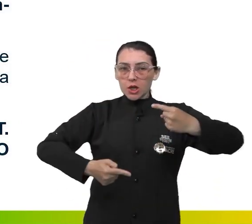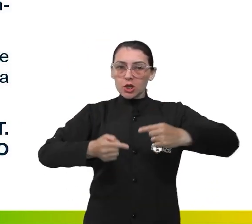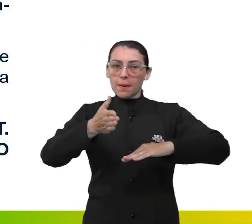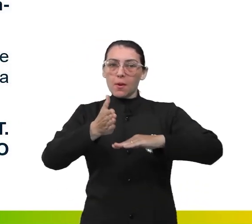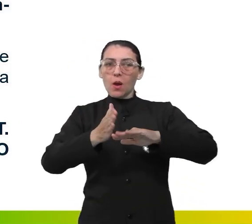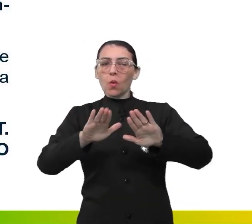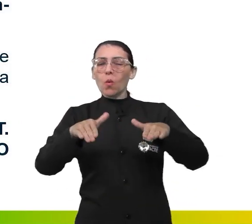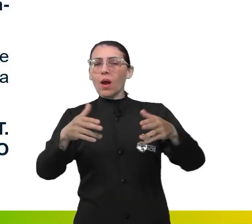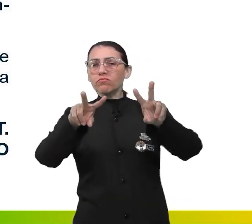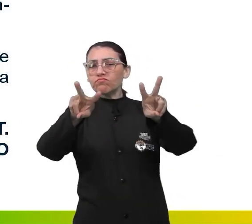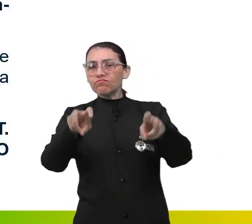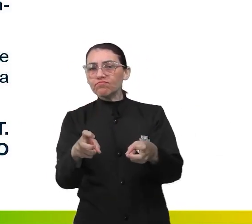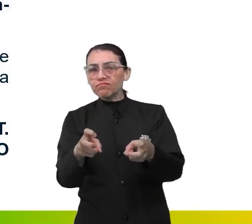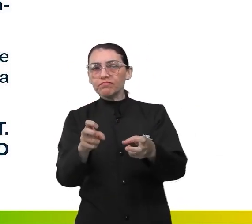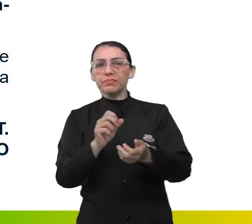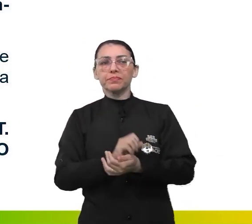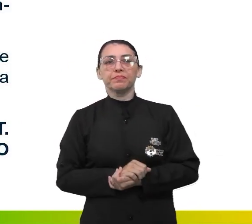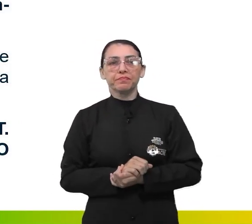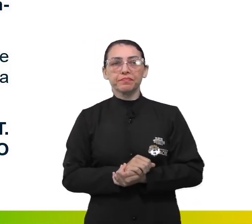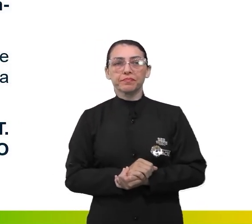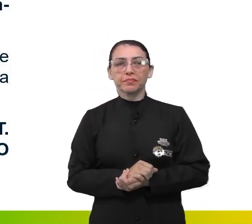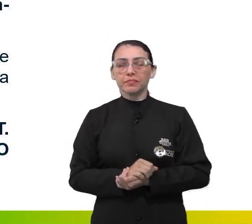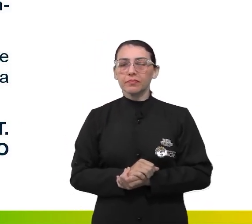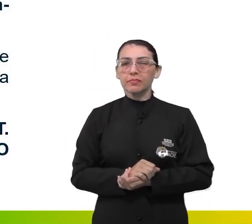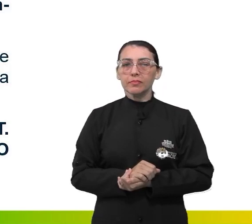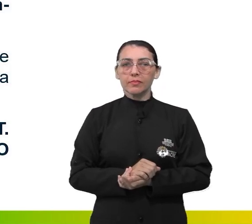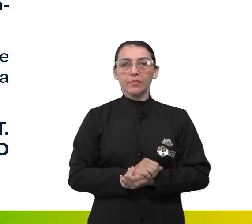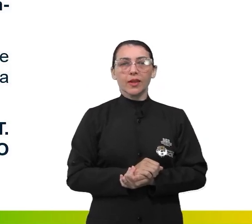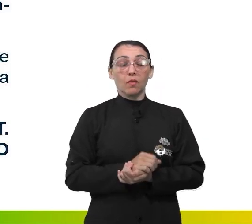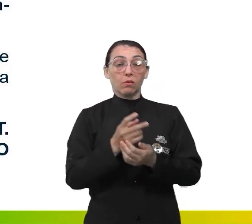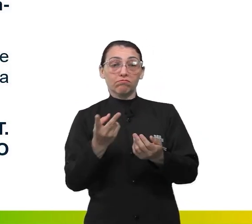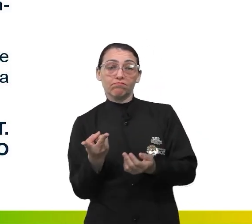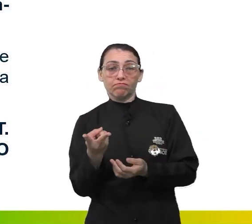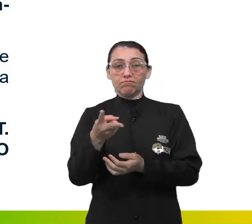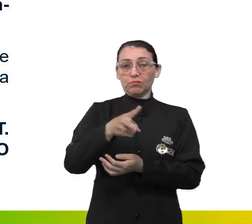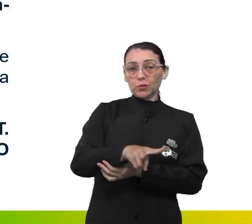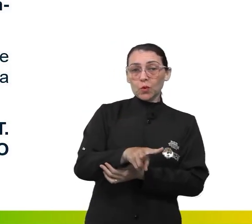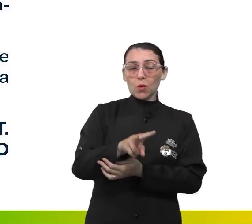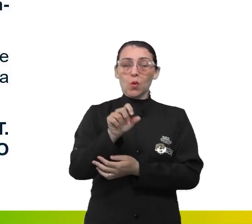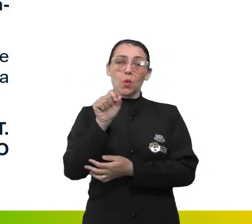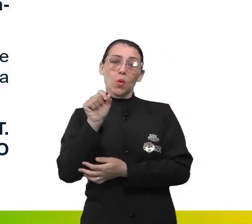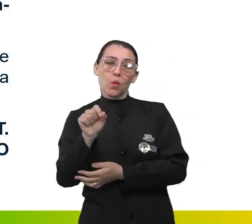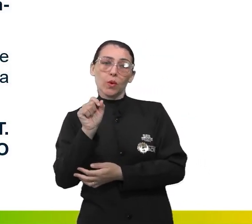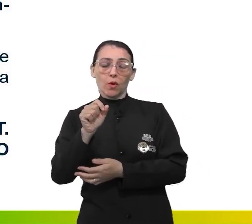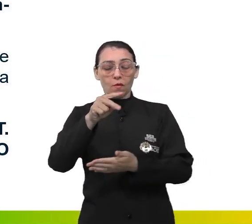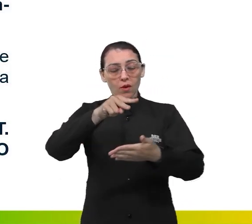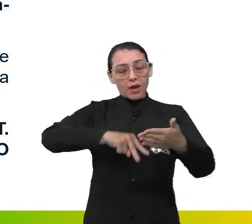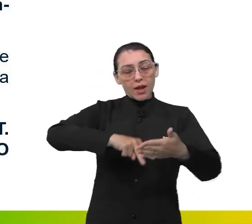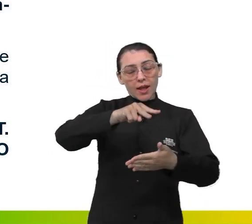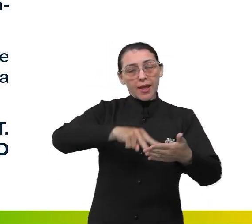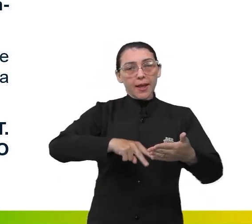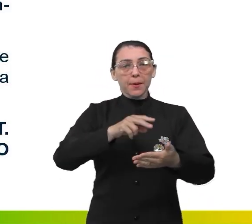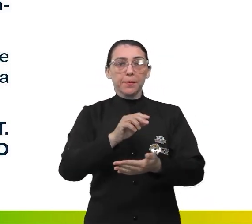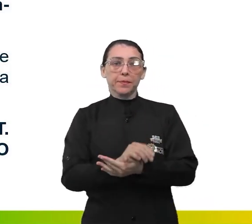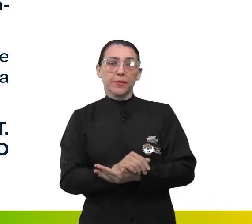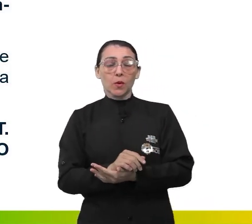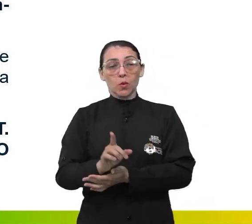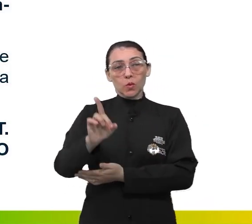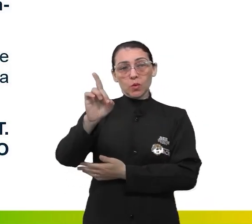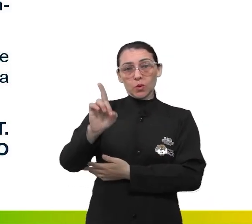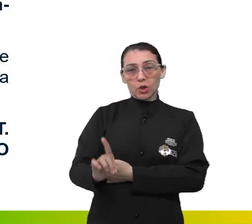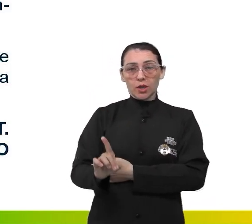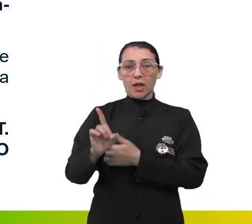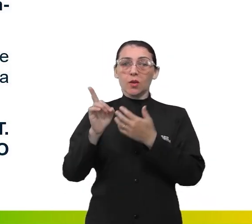quais são os temas? Eu até vou aqui inverter o que eu vou ler. Então, os